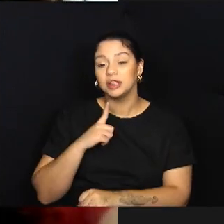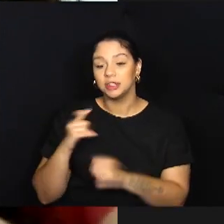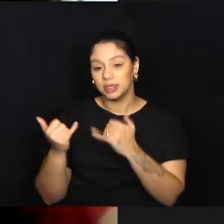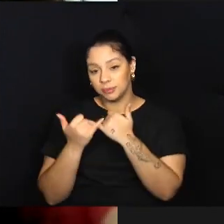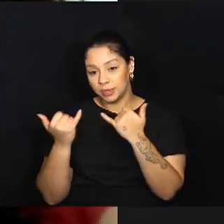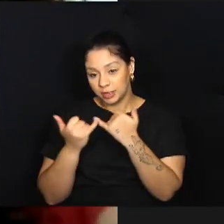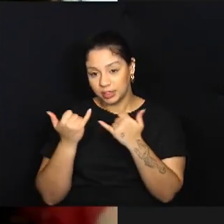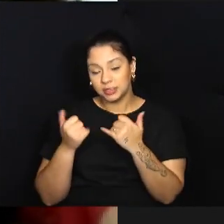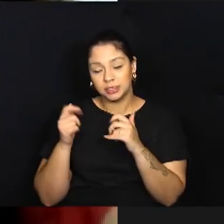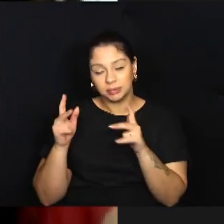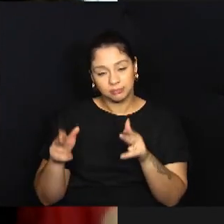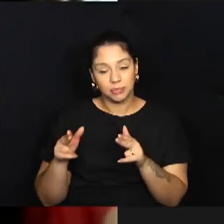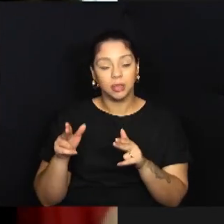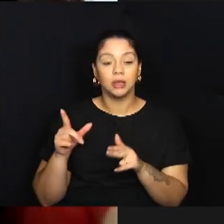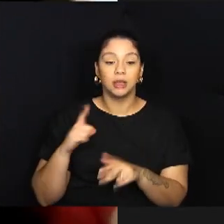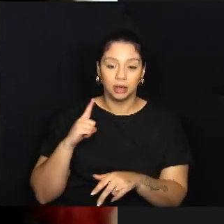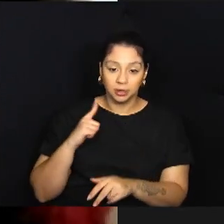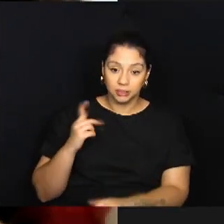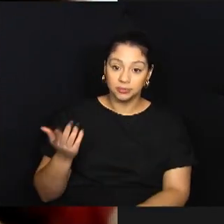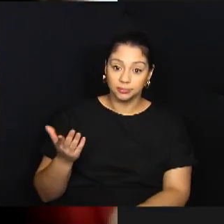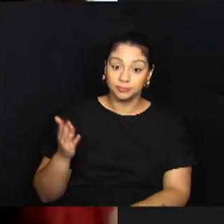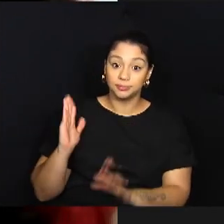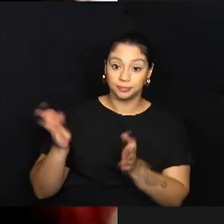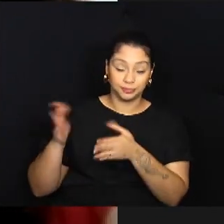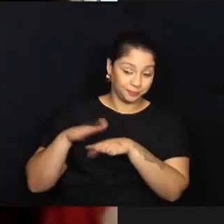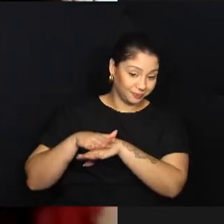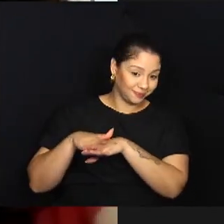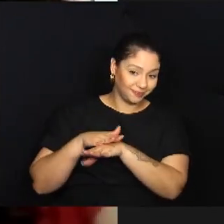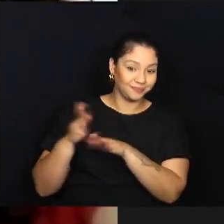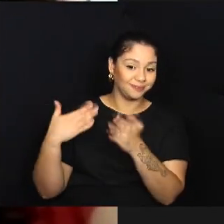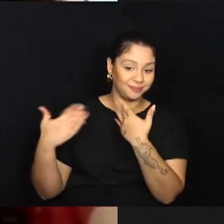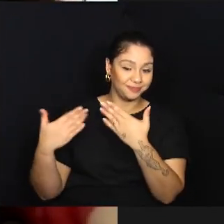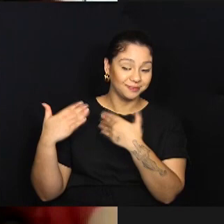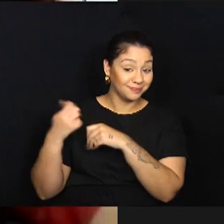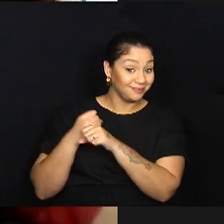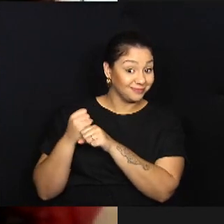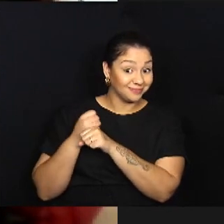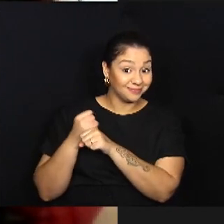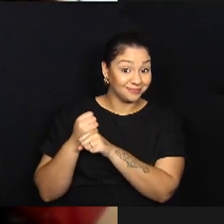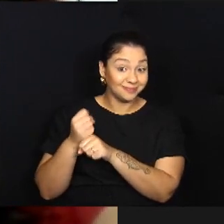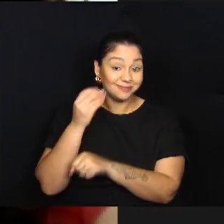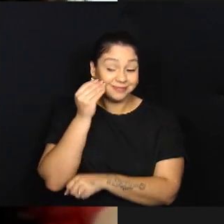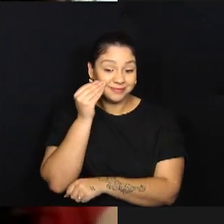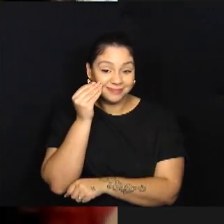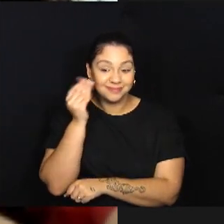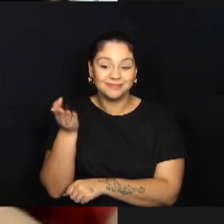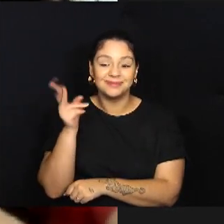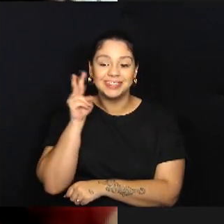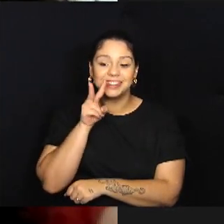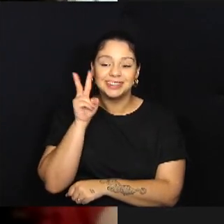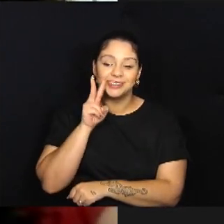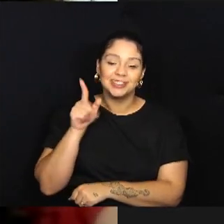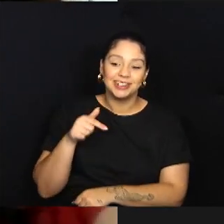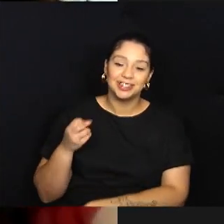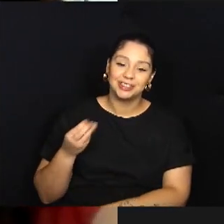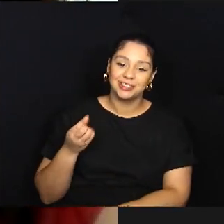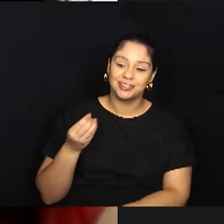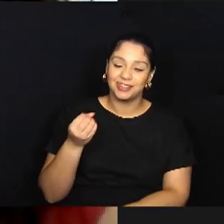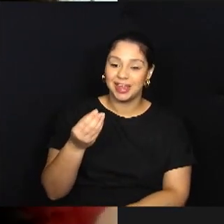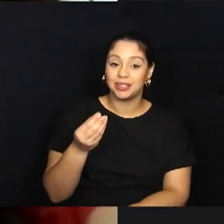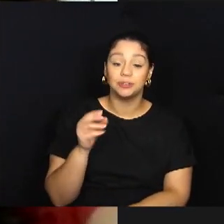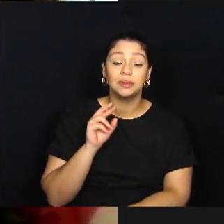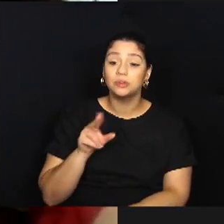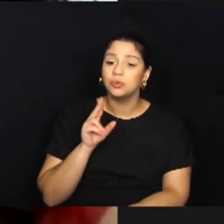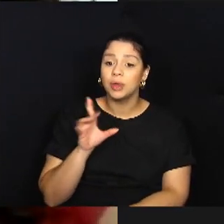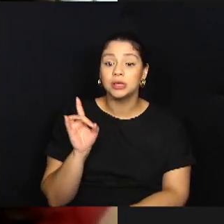ponto que acho que foi muito que a gente conversou durante. Faz anos que a gente vem amadurecendo essa história de não dá só